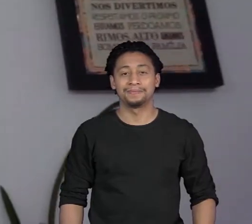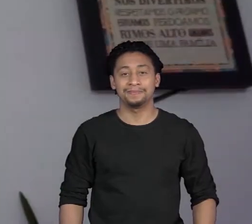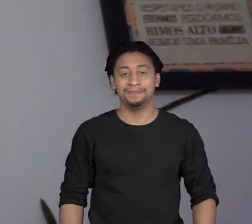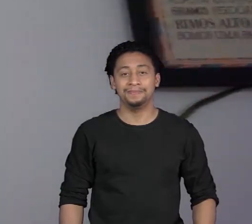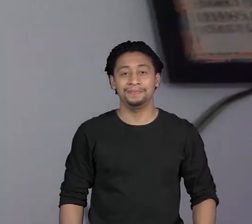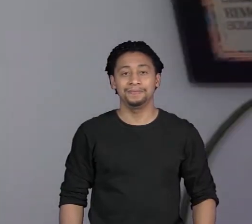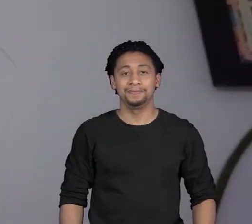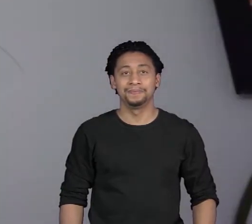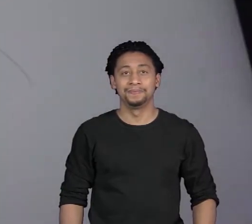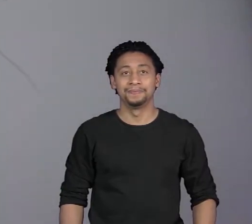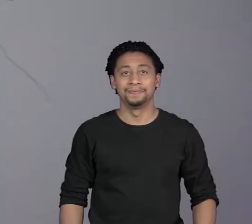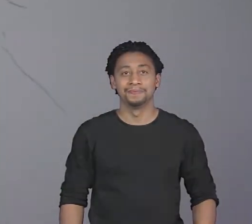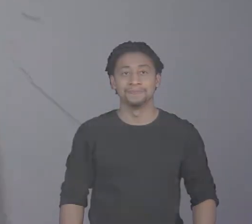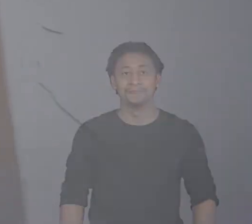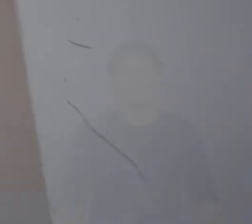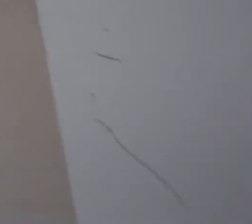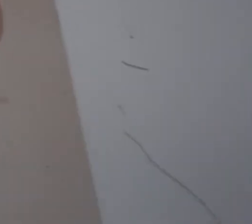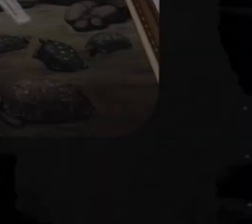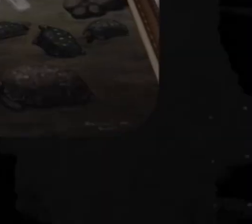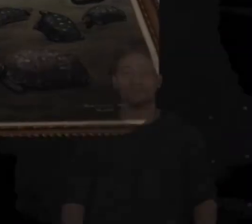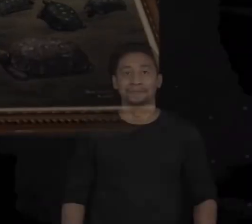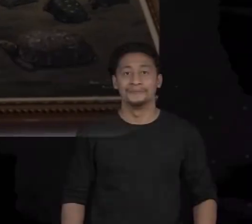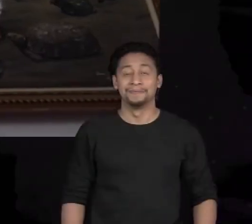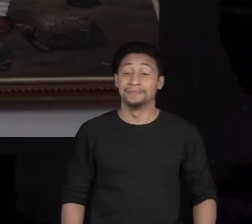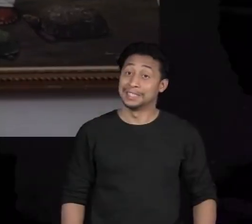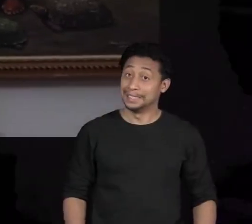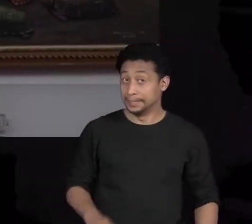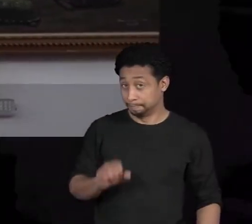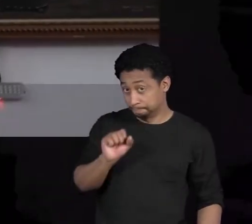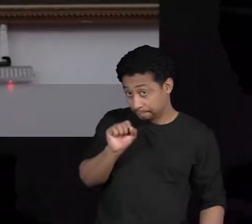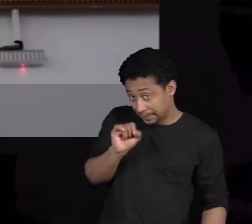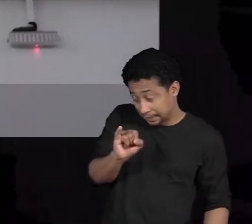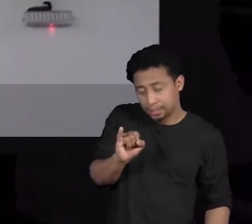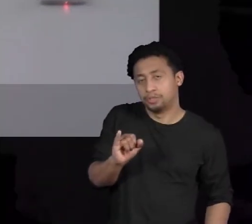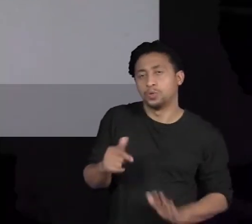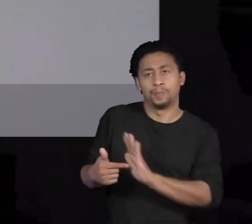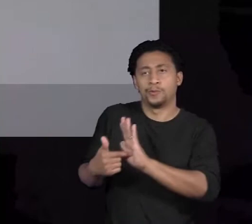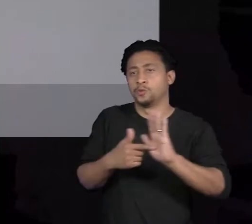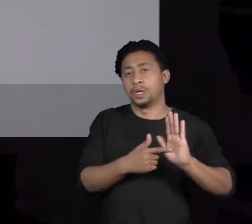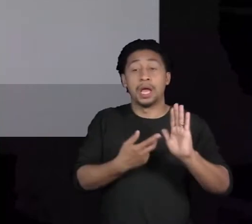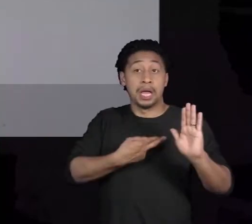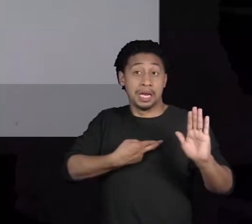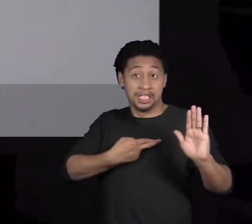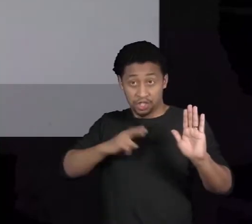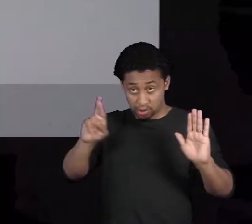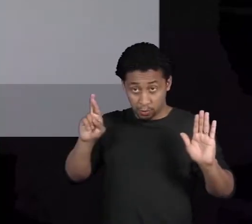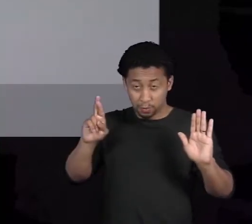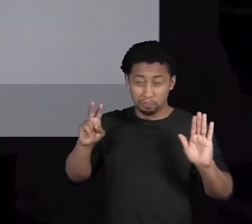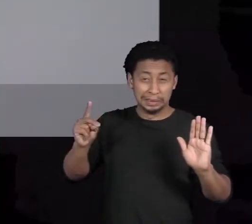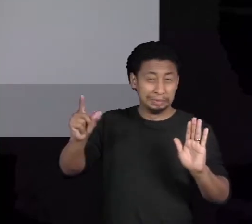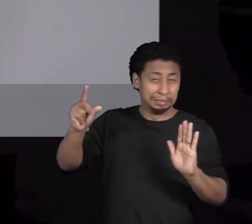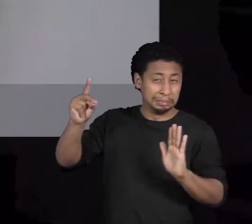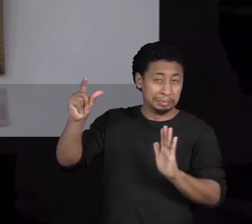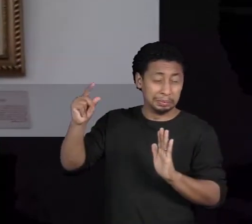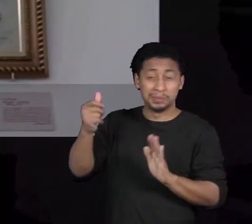que são pertinentes a todos, das origens, indumentárias, cantigas.